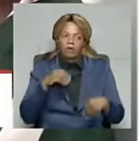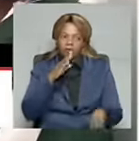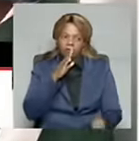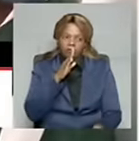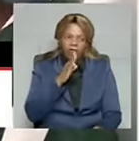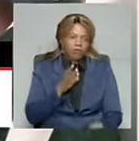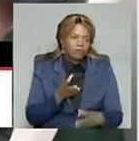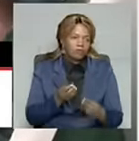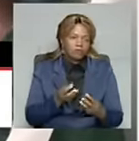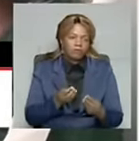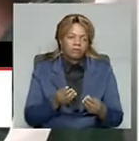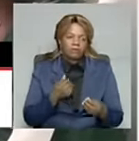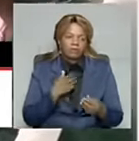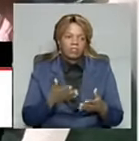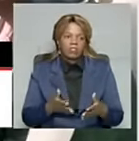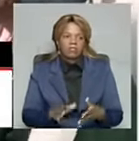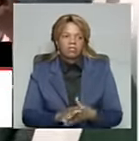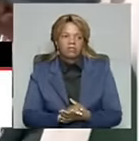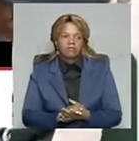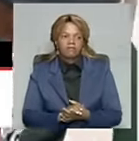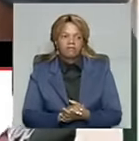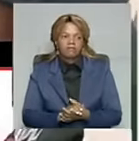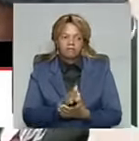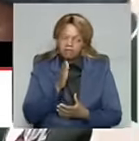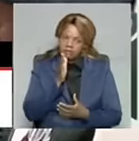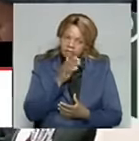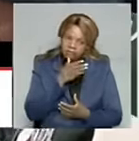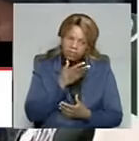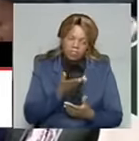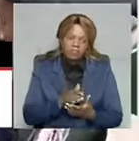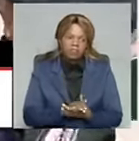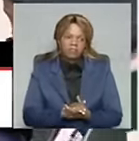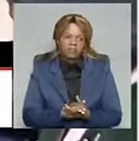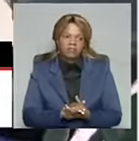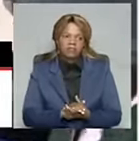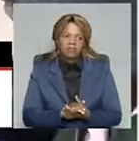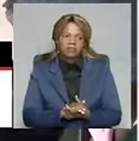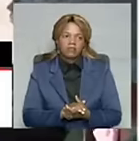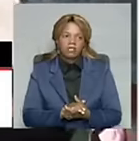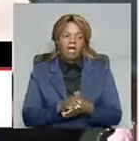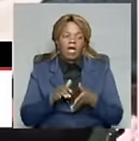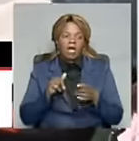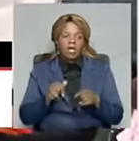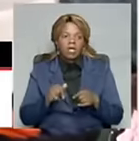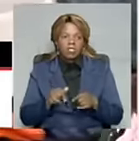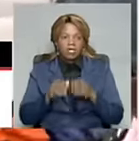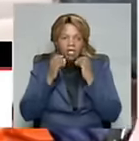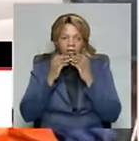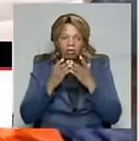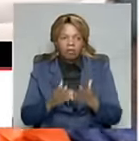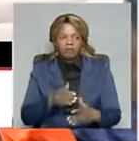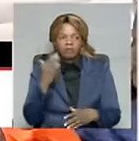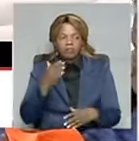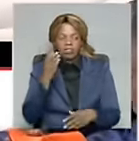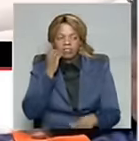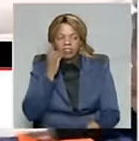dor. E, enfim. Como foram os últimos dias de Justino Handanga? Os últimos dias de Justino Handanga.